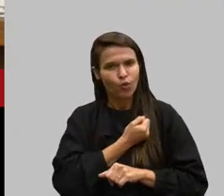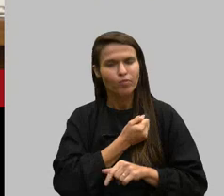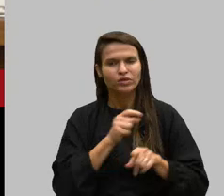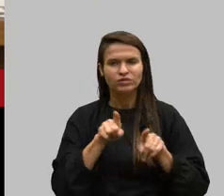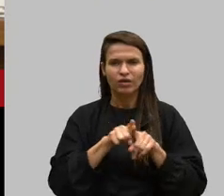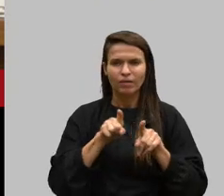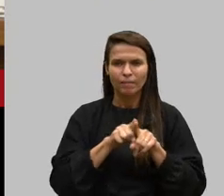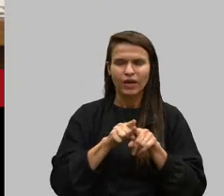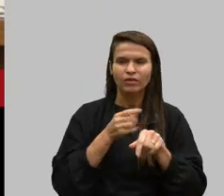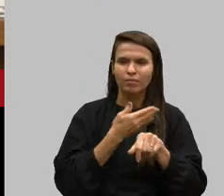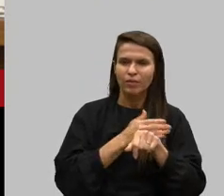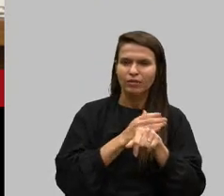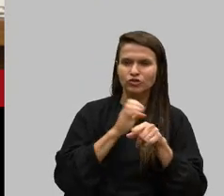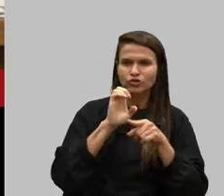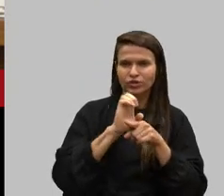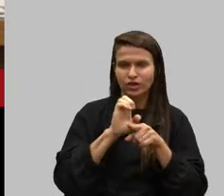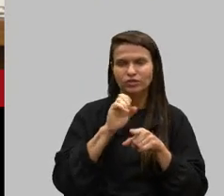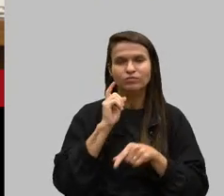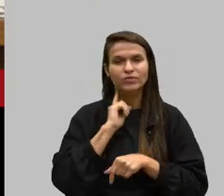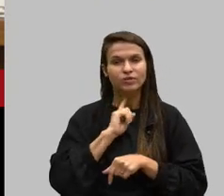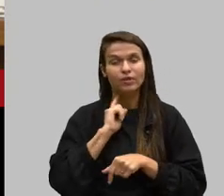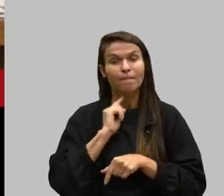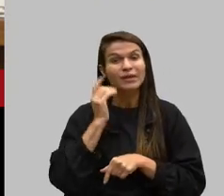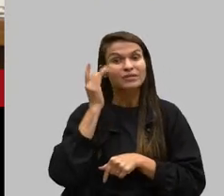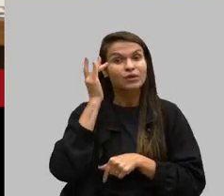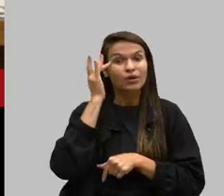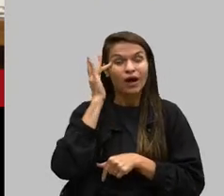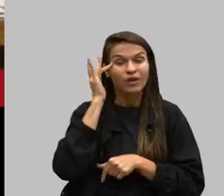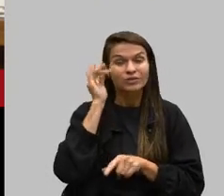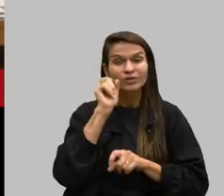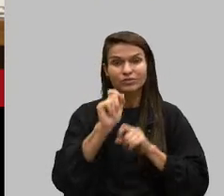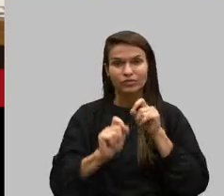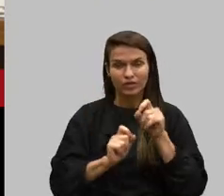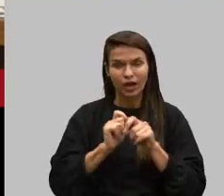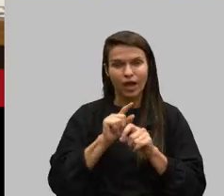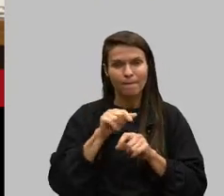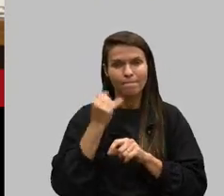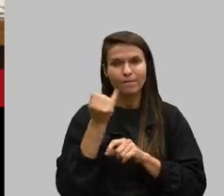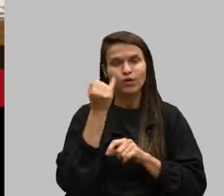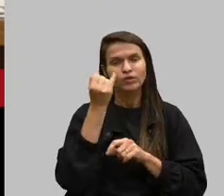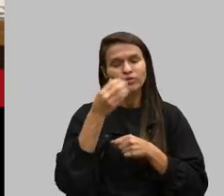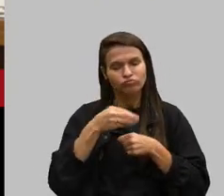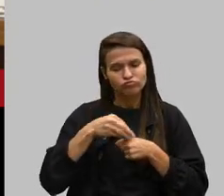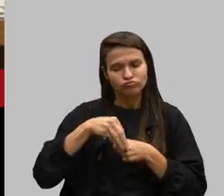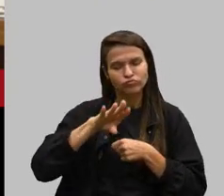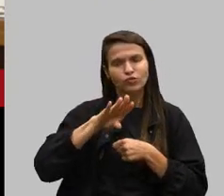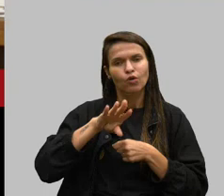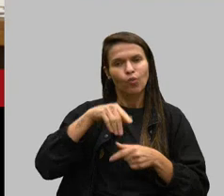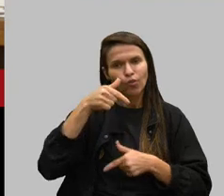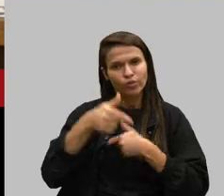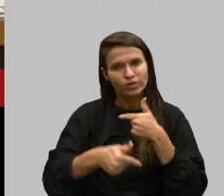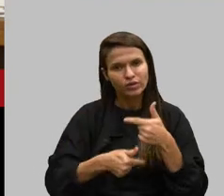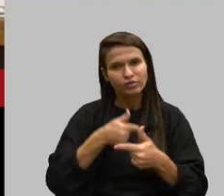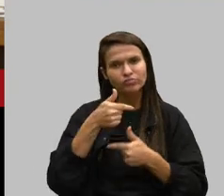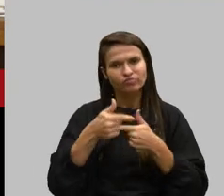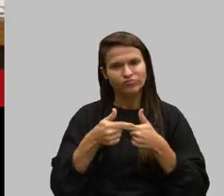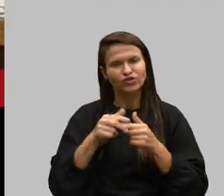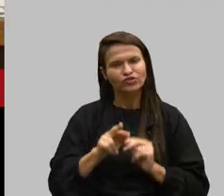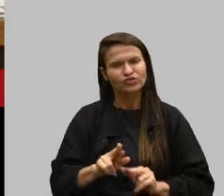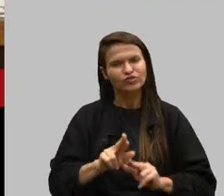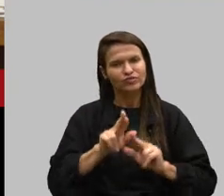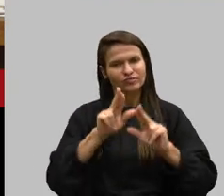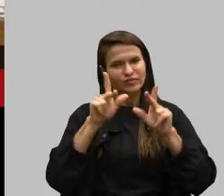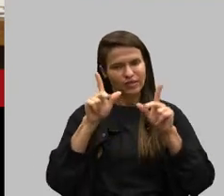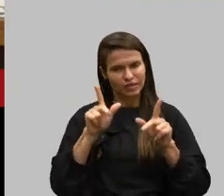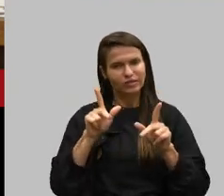pro estado de Minas Gerais mas achei que seria importante eu trazer aqui um trabalho excepcional um